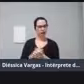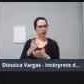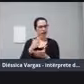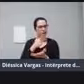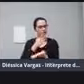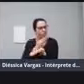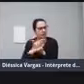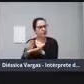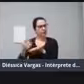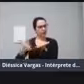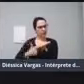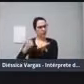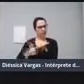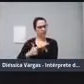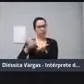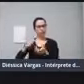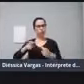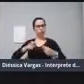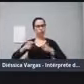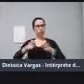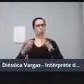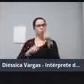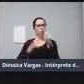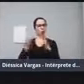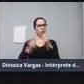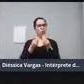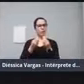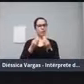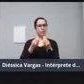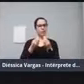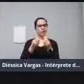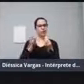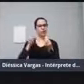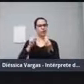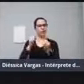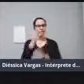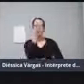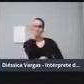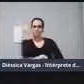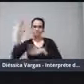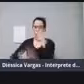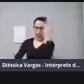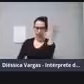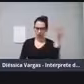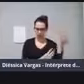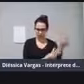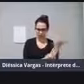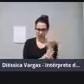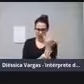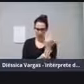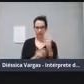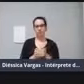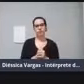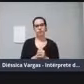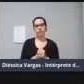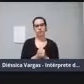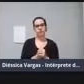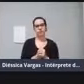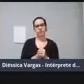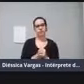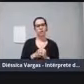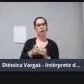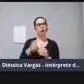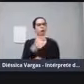didático, então, ele foi feito no bosque da universidade. Então, os alunos foram direcionados para o bosque do campus,